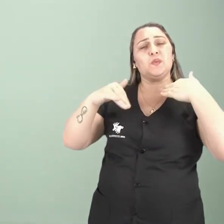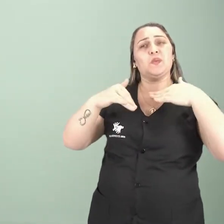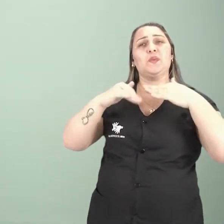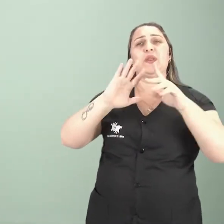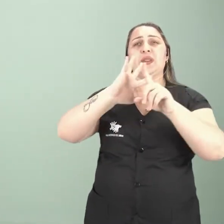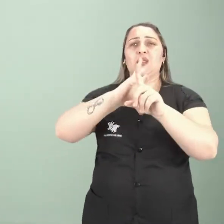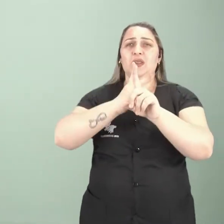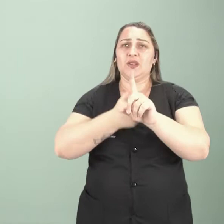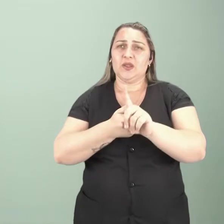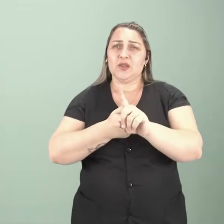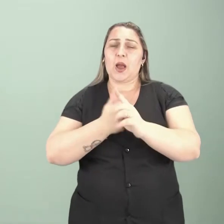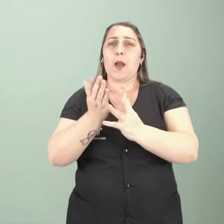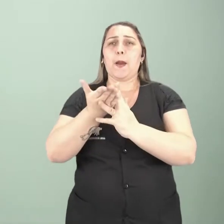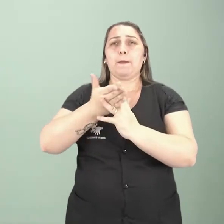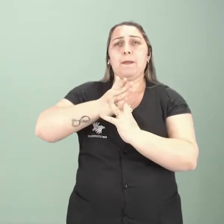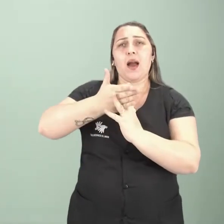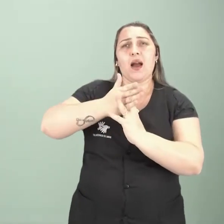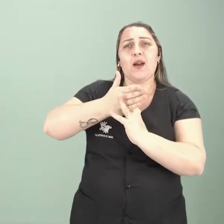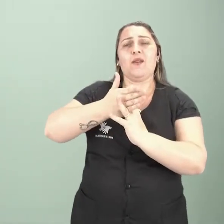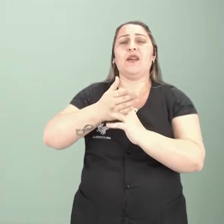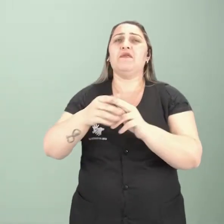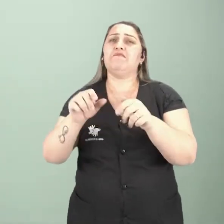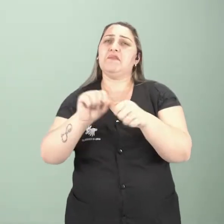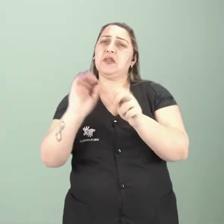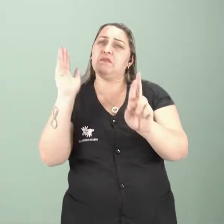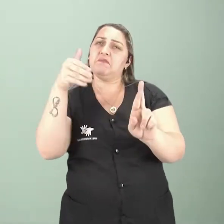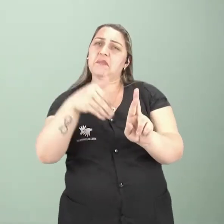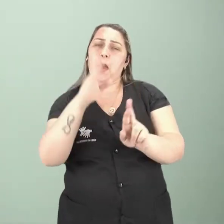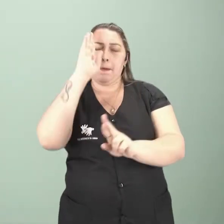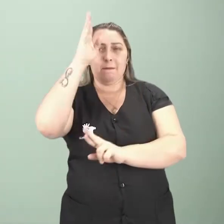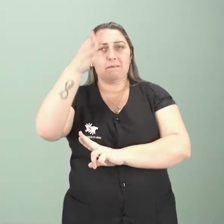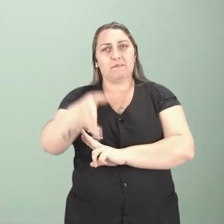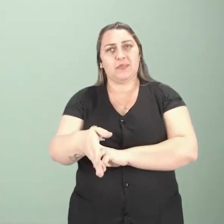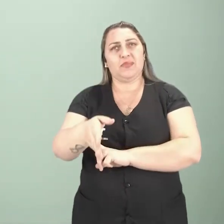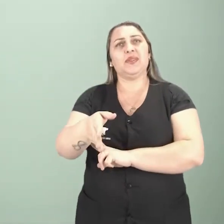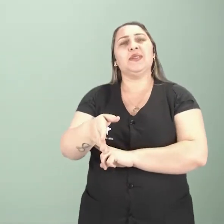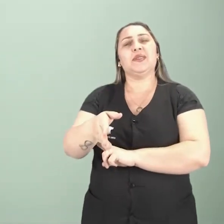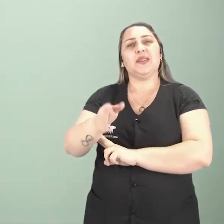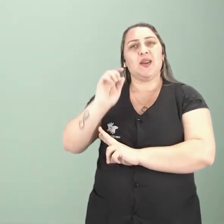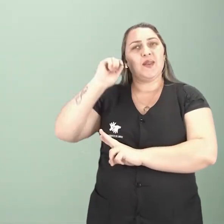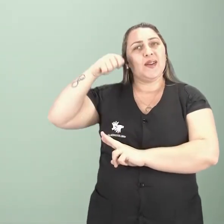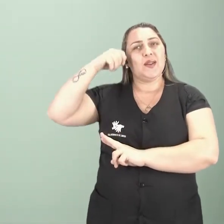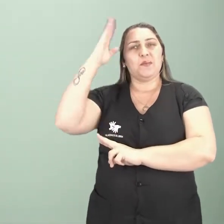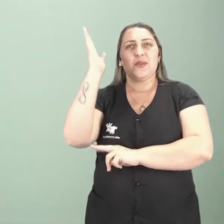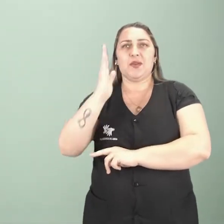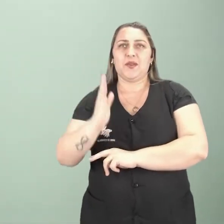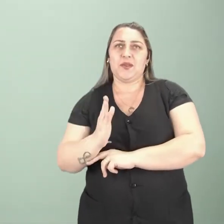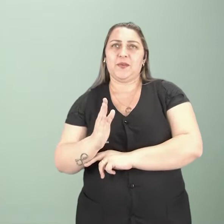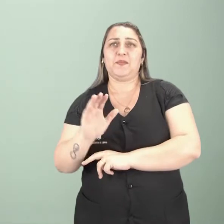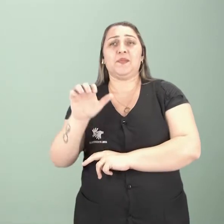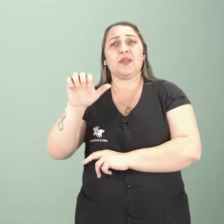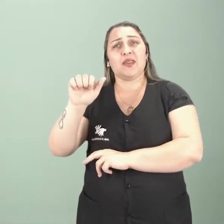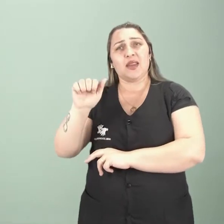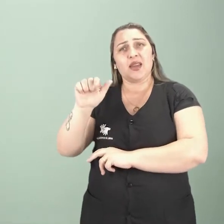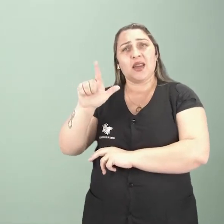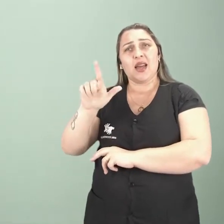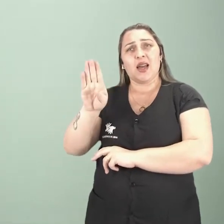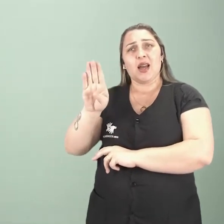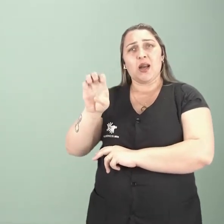de arte barroca. E faz referência principalmente a um grande artista brasileiro chamado Alberto da